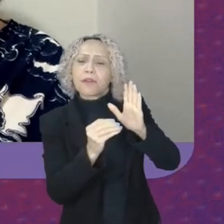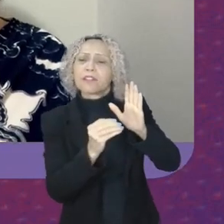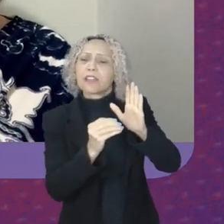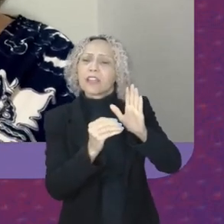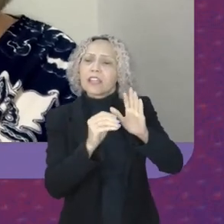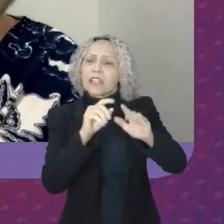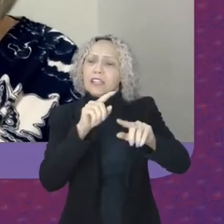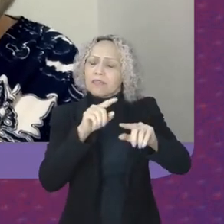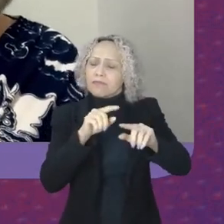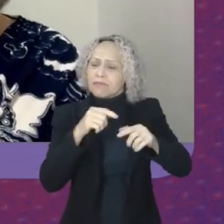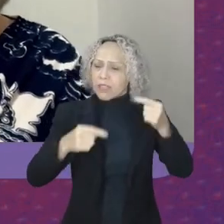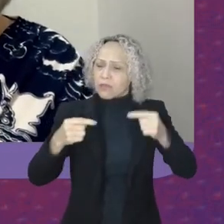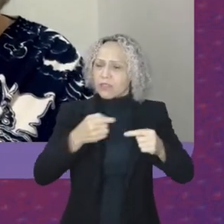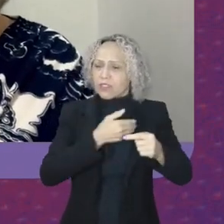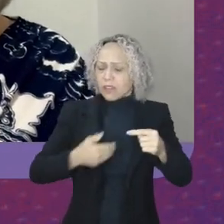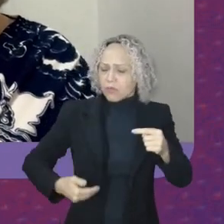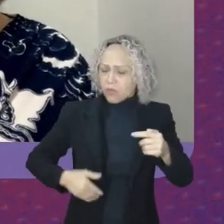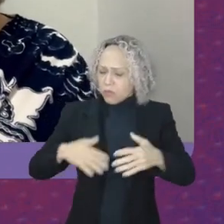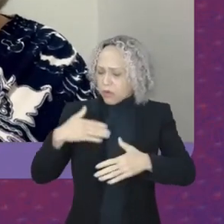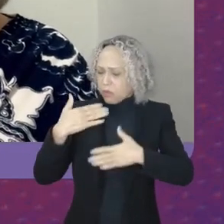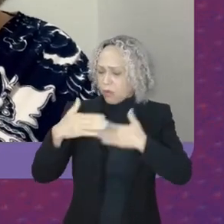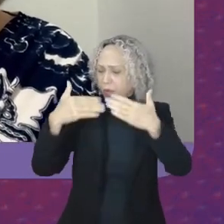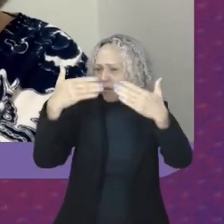Vamos lá, Denise?